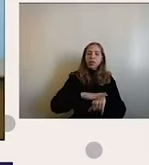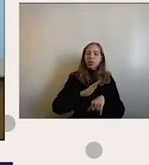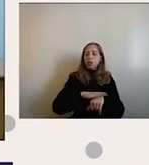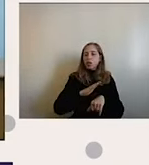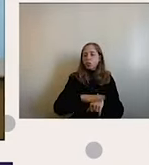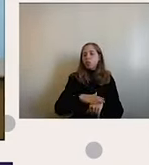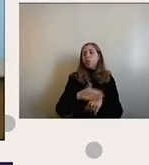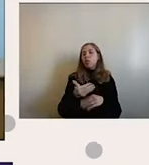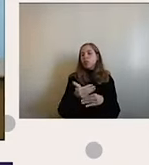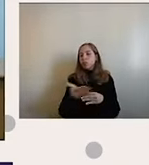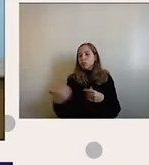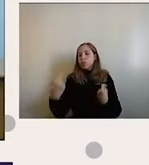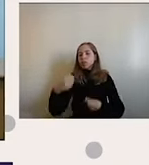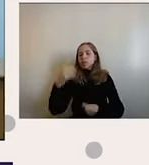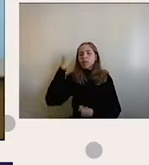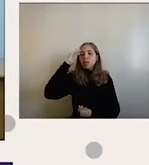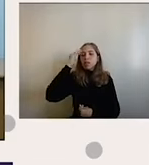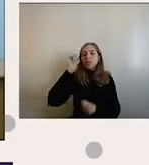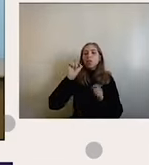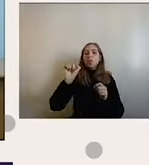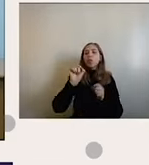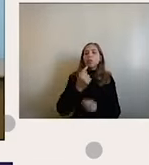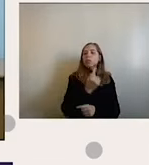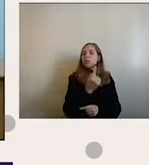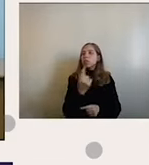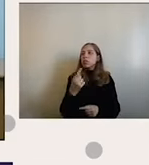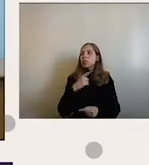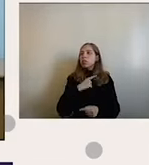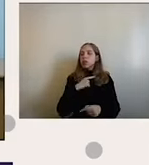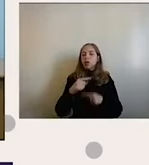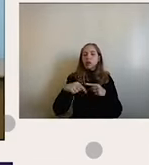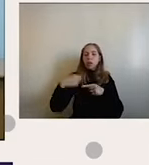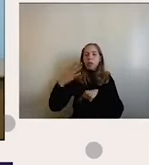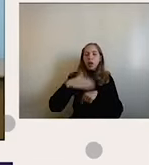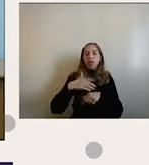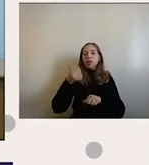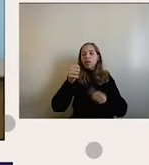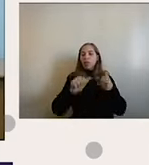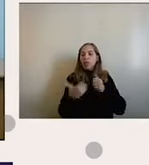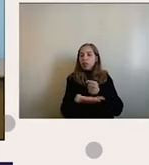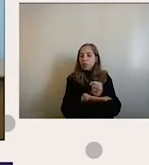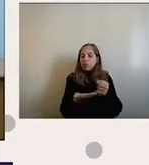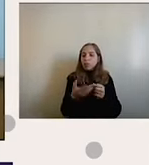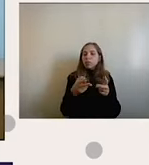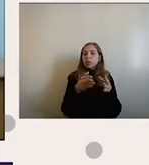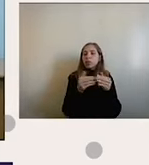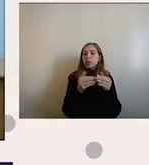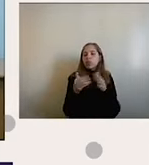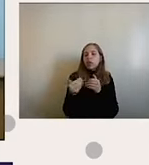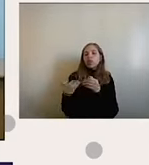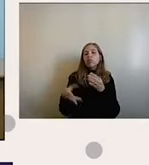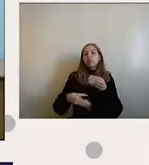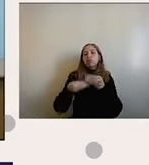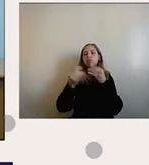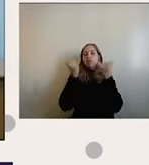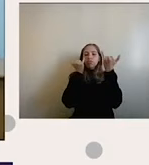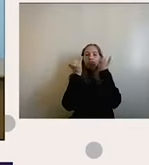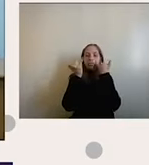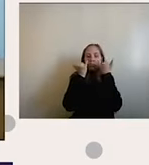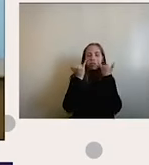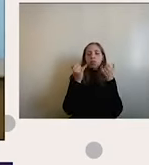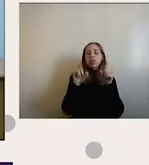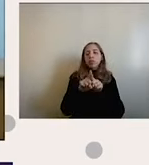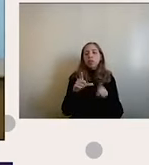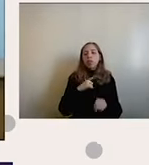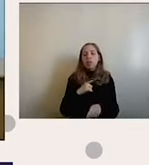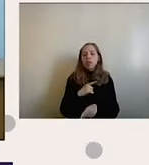entender a necessidade de desdobrar ainda mais naquela anamnese, de pedir informações complementares. Tem uma ferramenta que é o SIMA, Solicitação